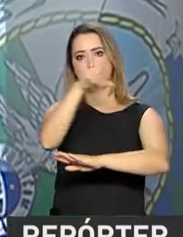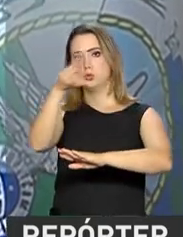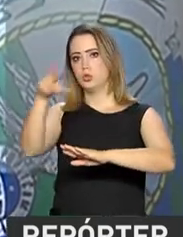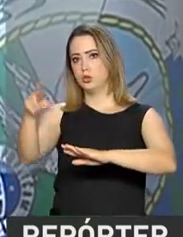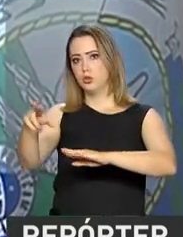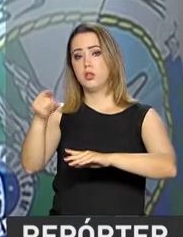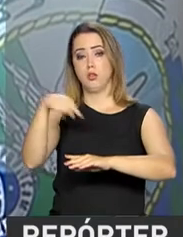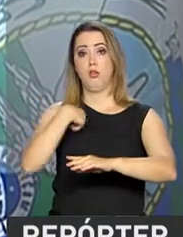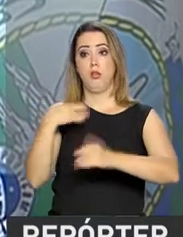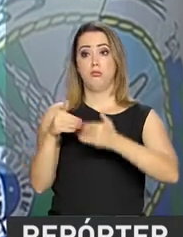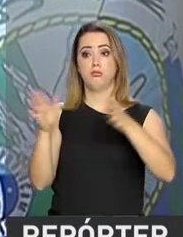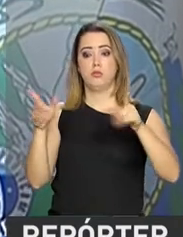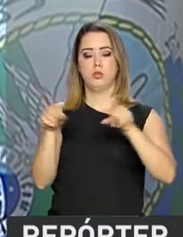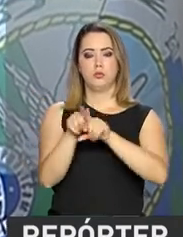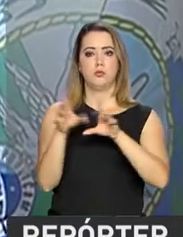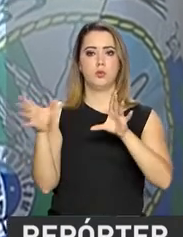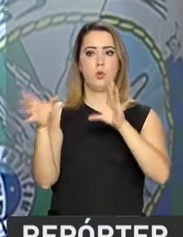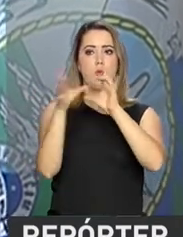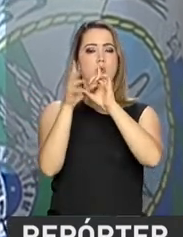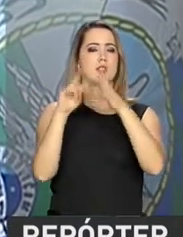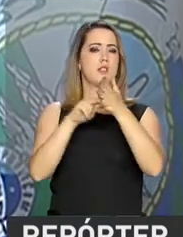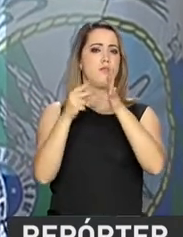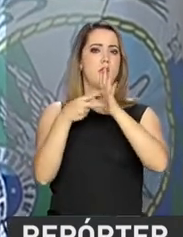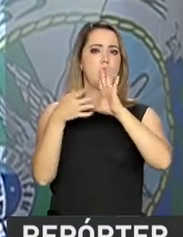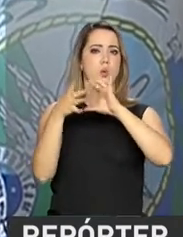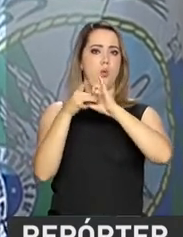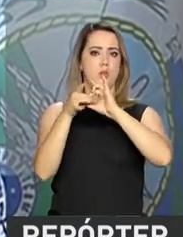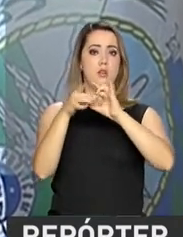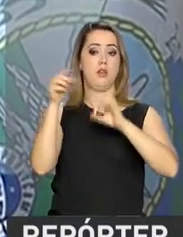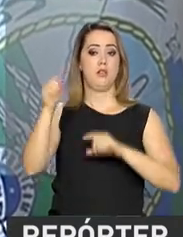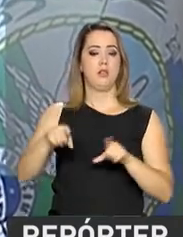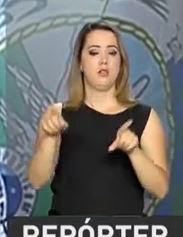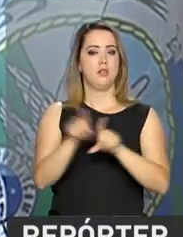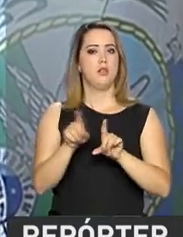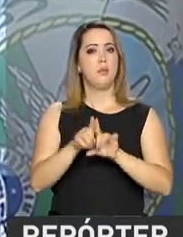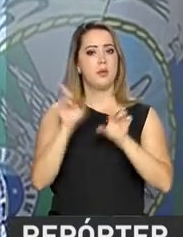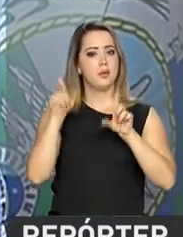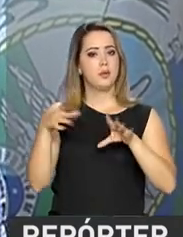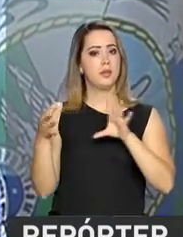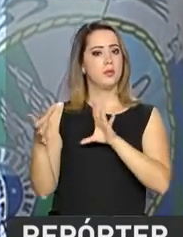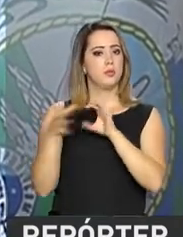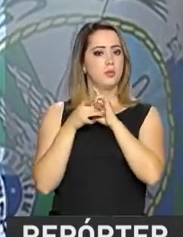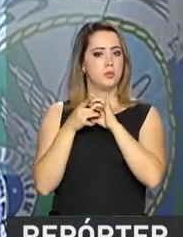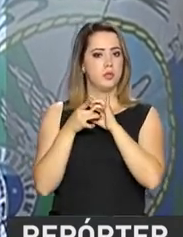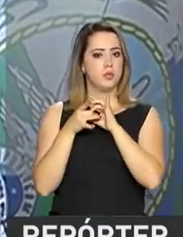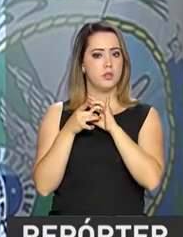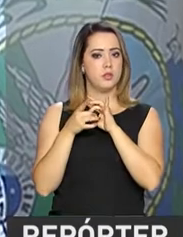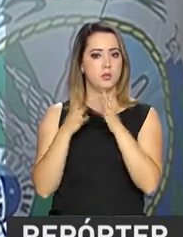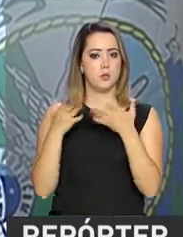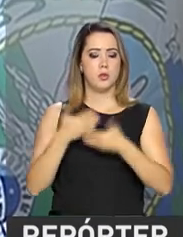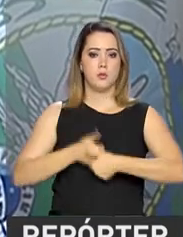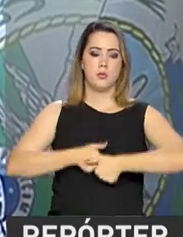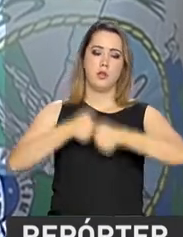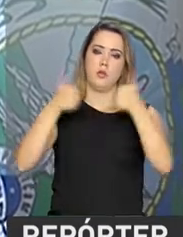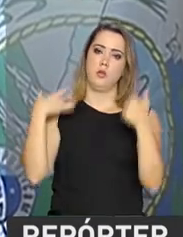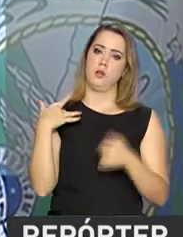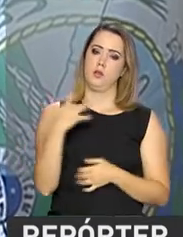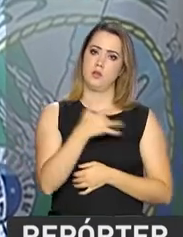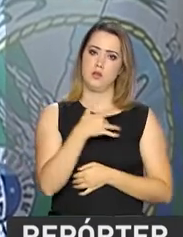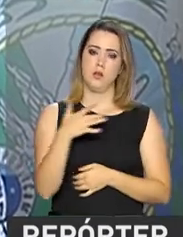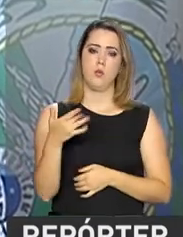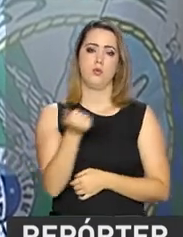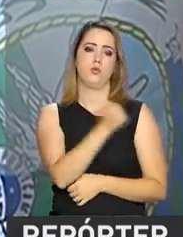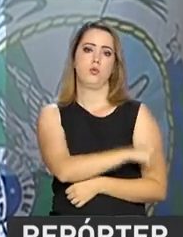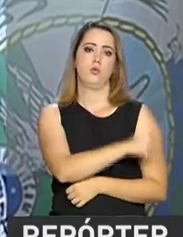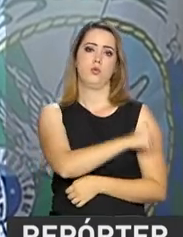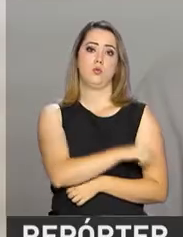entre quebrando fronteiras, né, eu acho que aqui também, de alguma maneira, há uma ponte para melhorar a saúde do Rio de